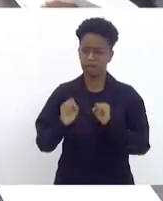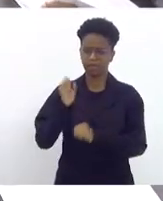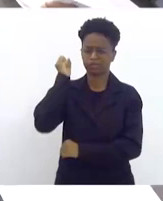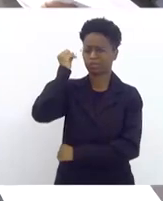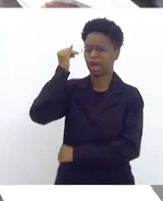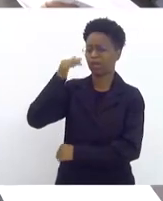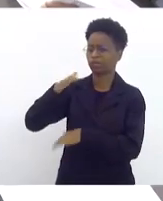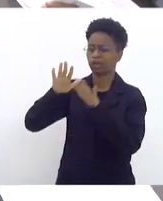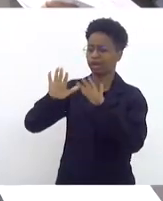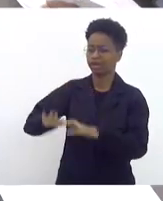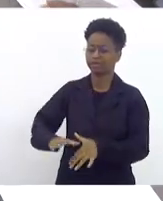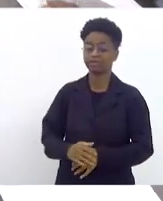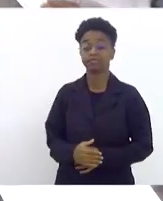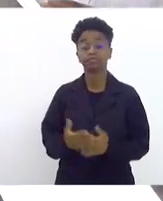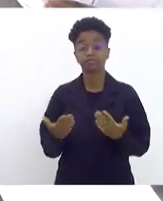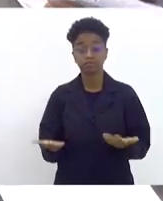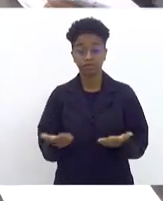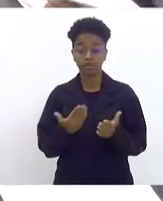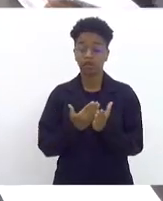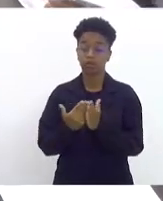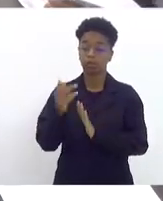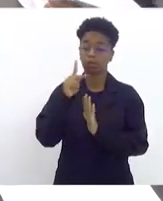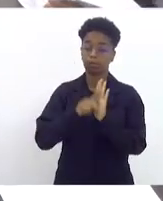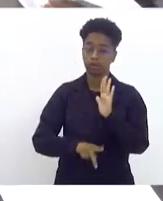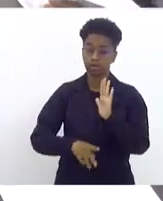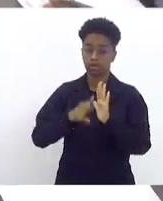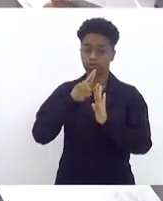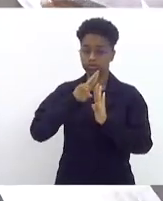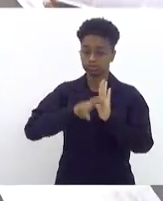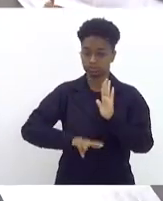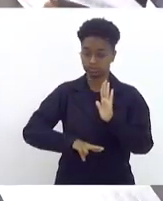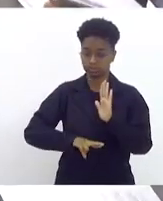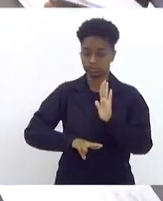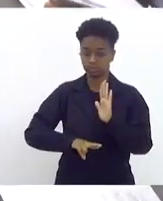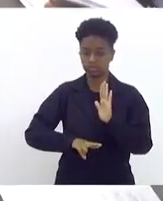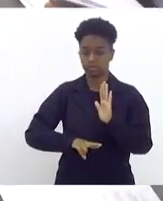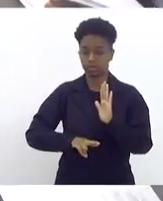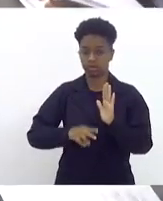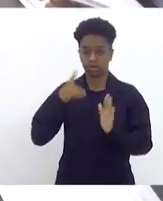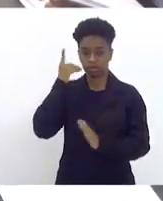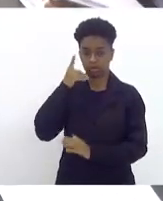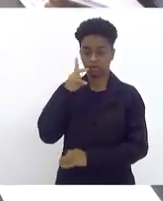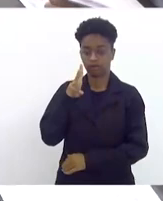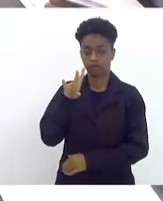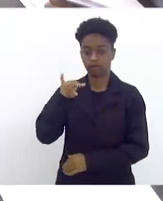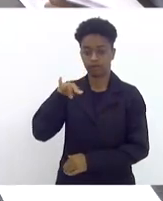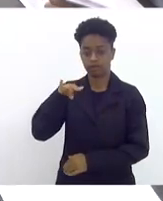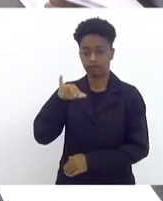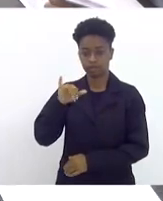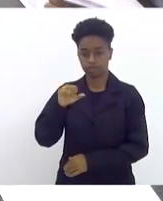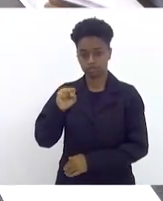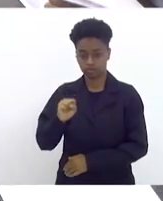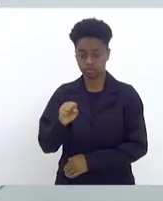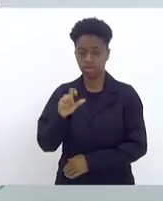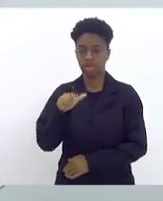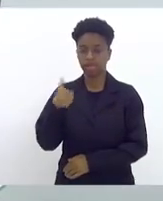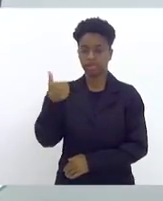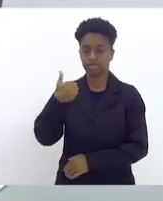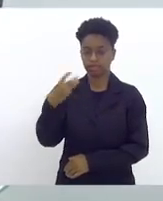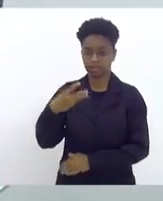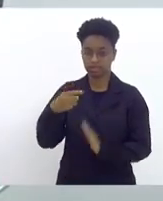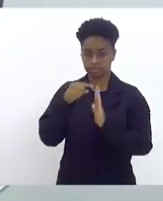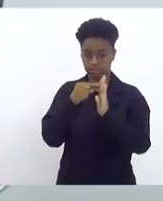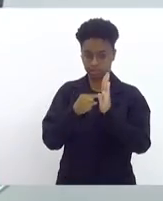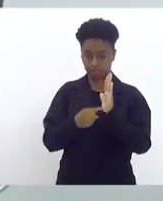então passemos então aos projetos de relatoria do deputado Vinícius Olinto trata-se do décimo terceiro da pauta